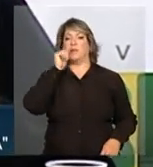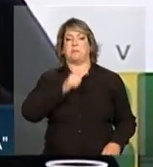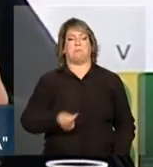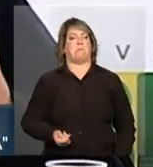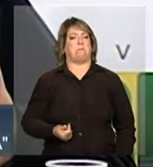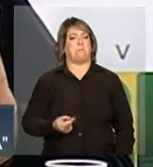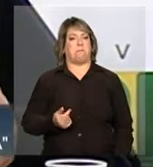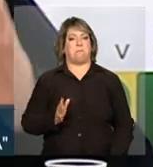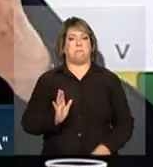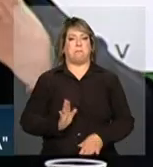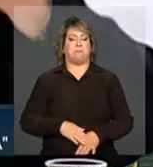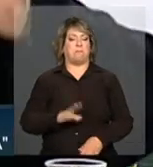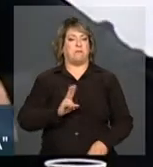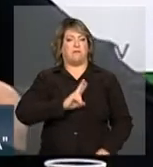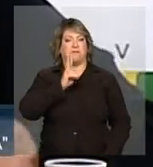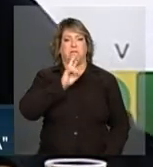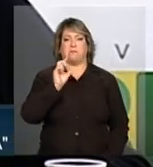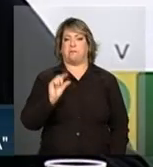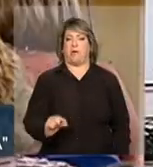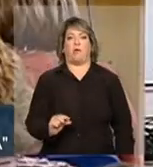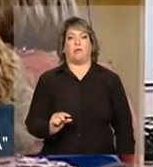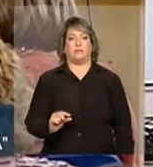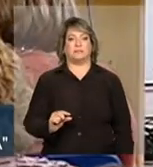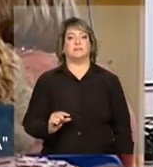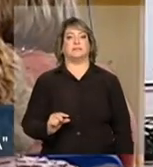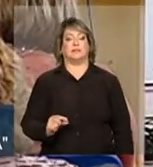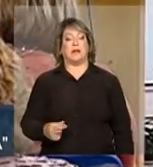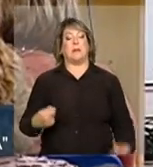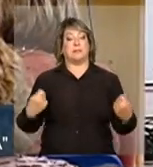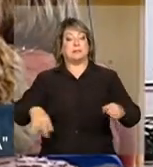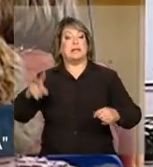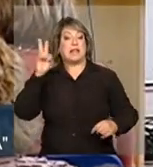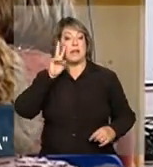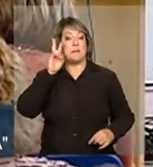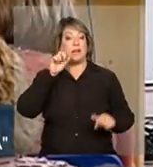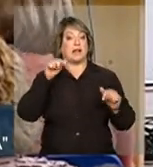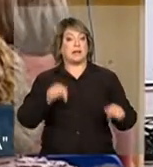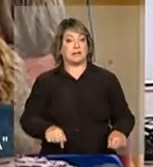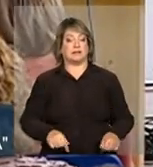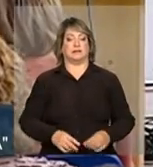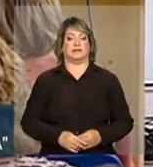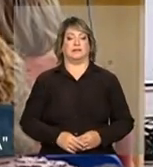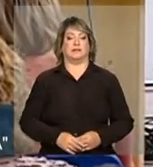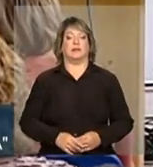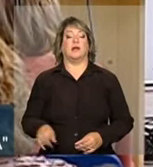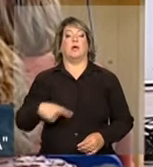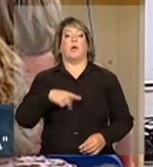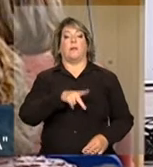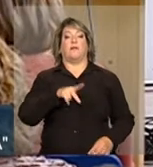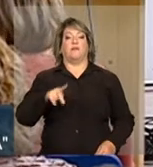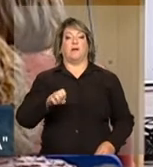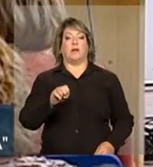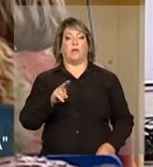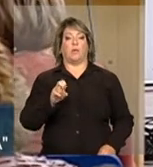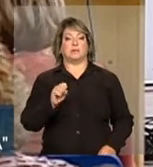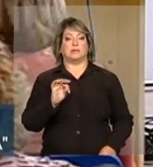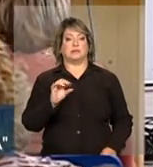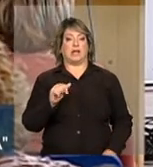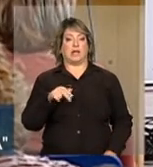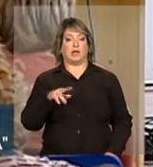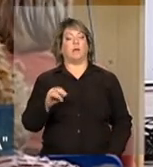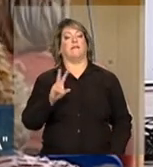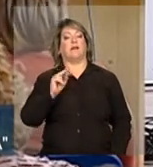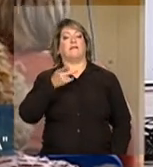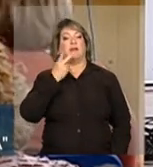que lembrar isso para contextualizar esta política. Professor Eustáquio vai depois comentar alguma coisa na